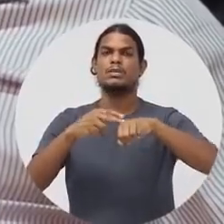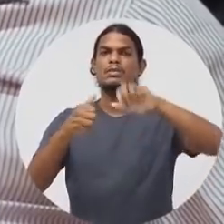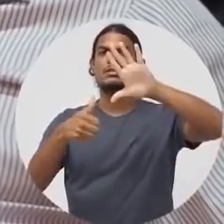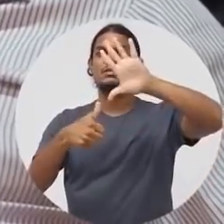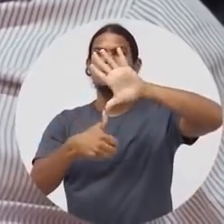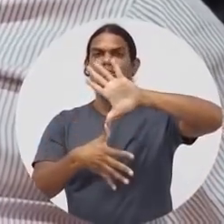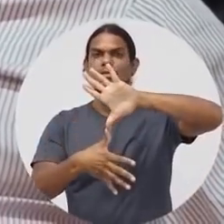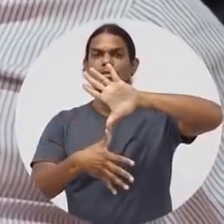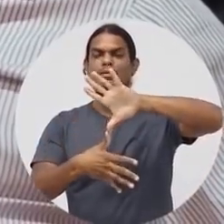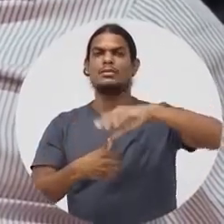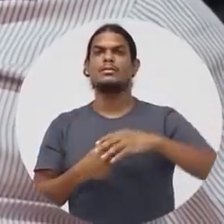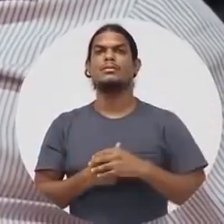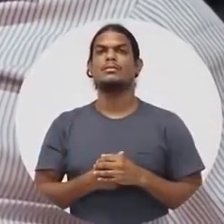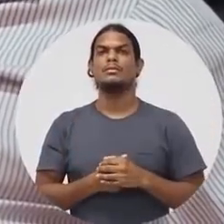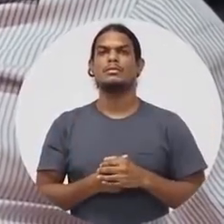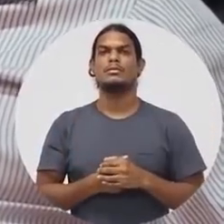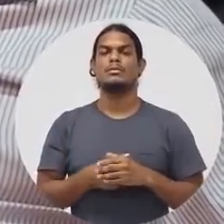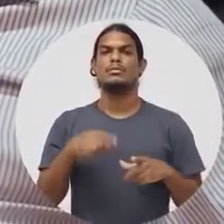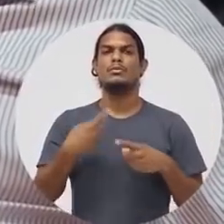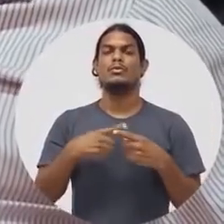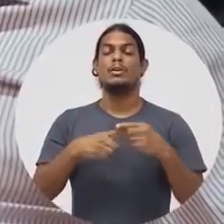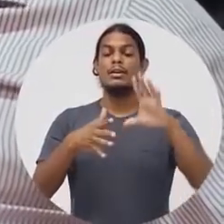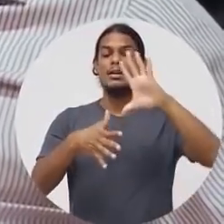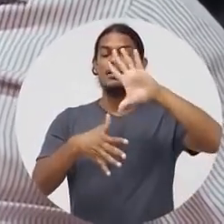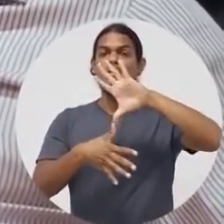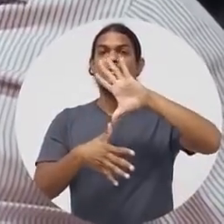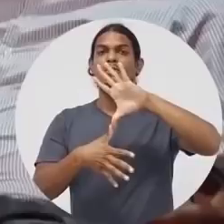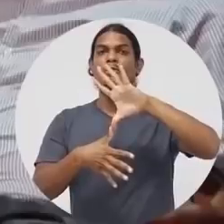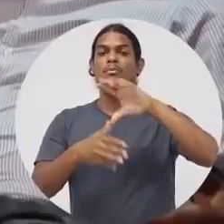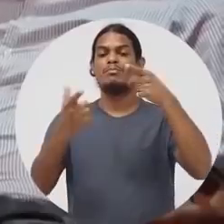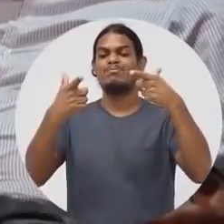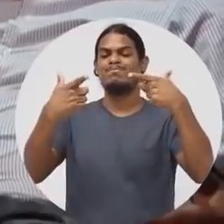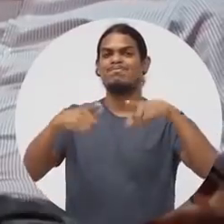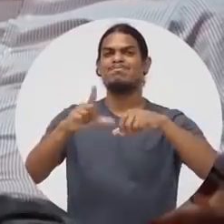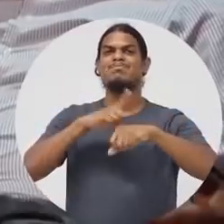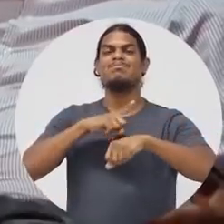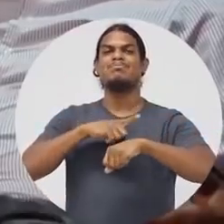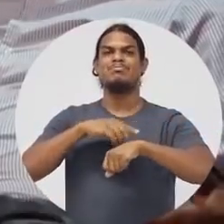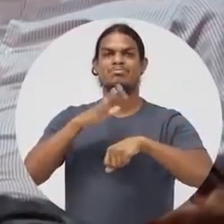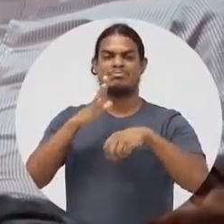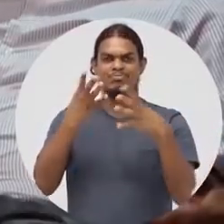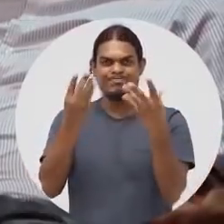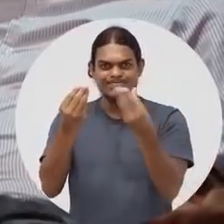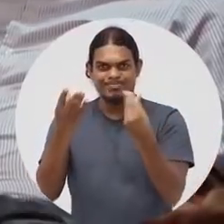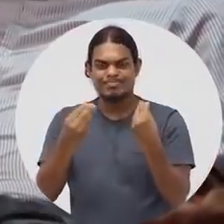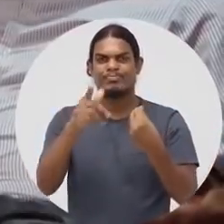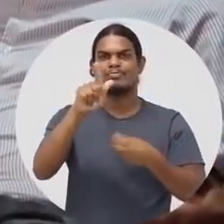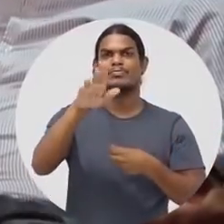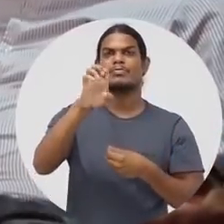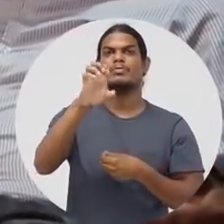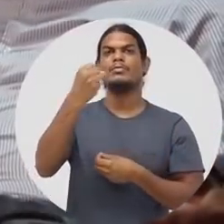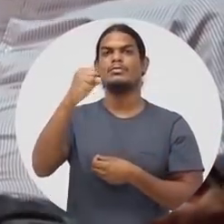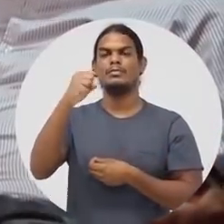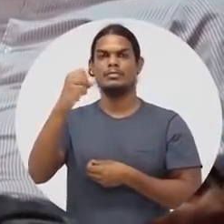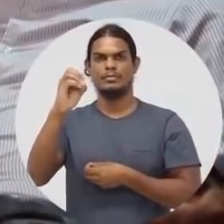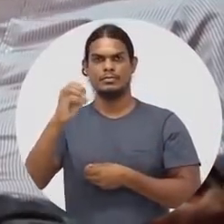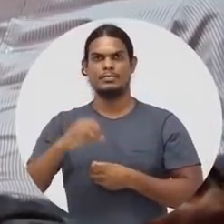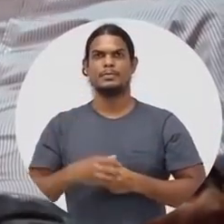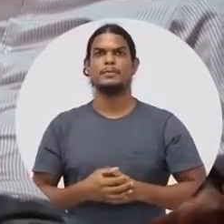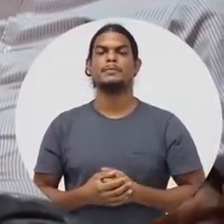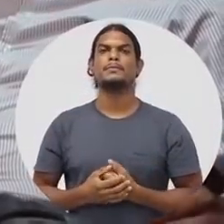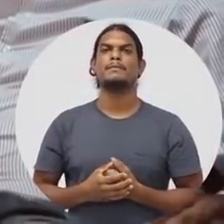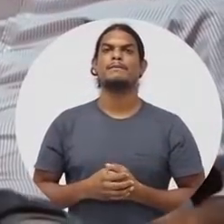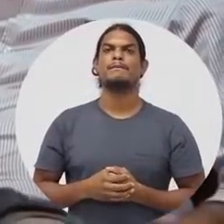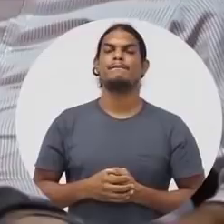vista que a Europa é o berço do gesso. E todos em dólar, é feito tudo na moeda dólar, né?